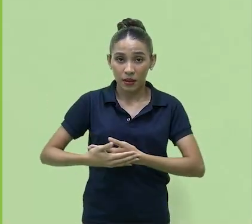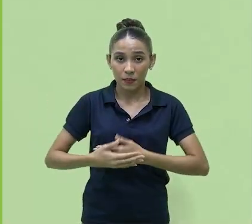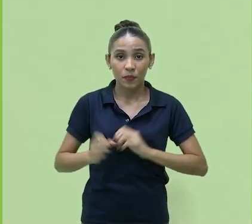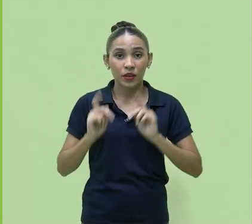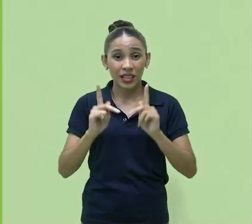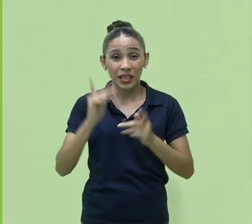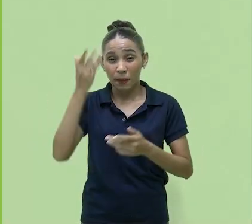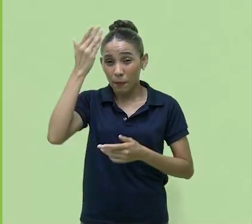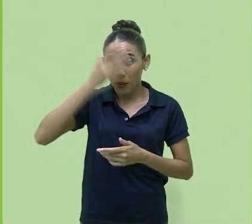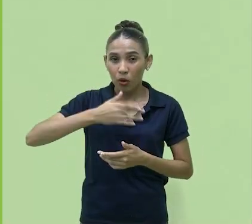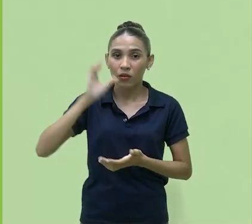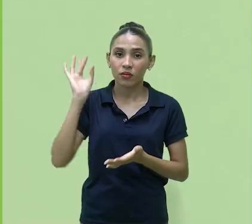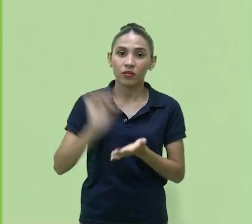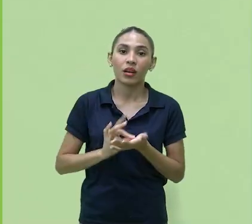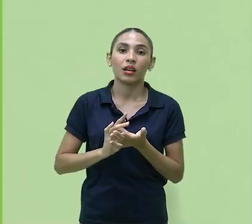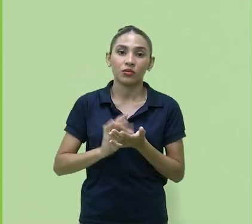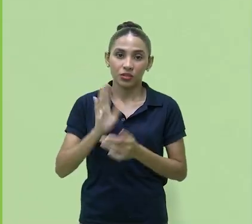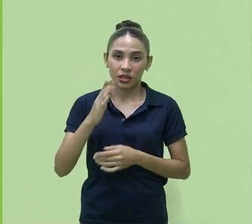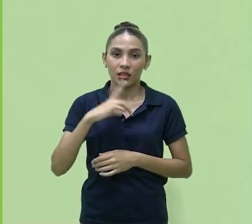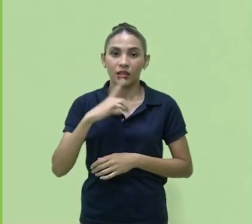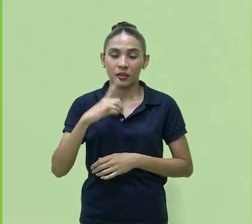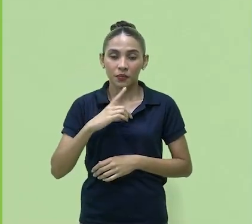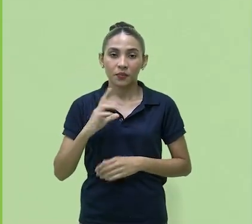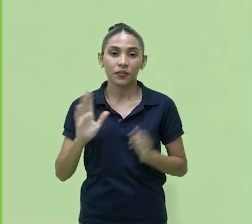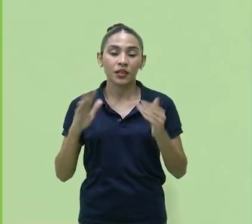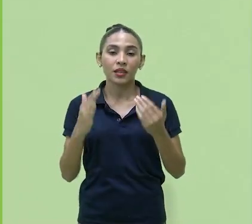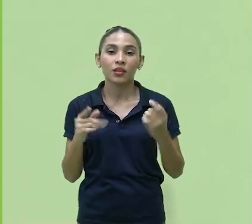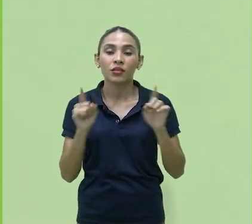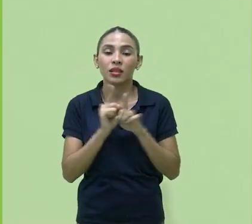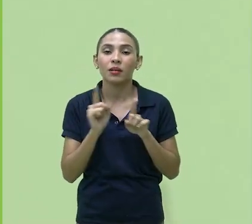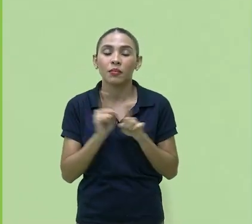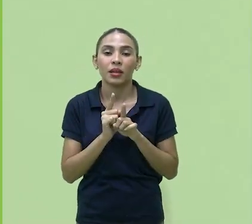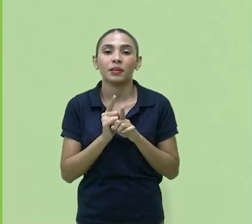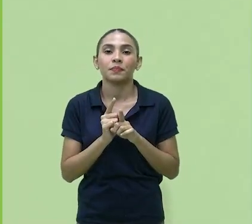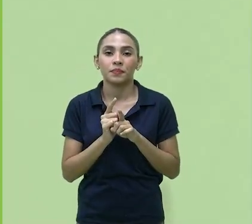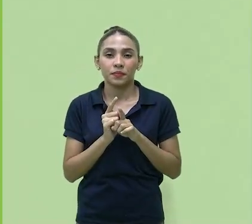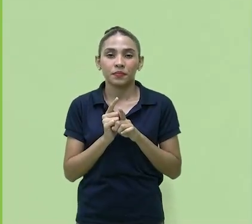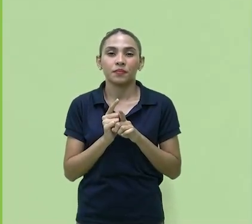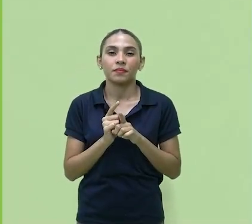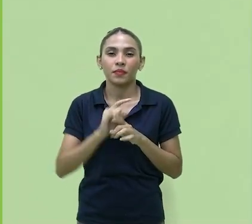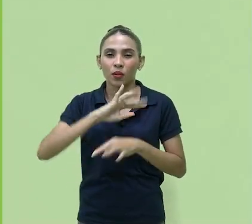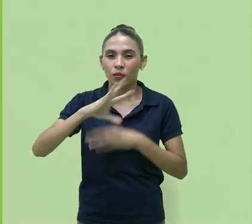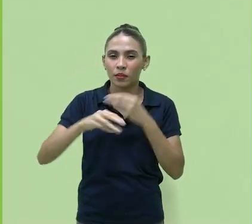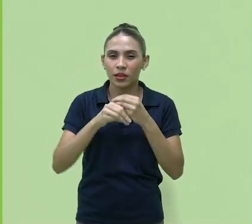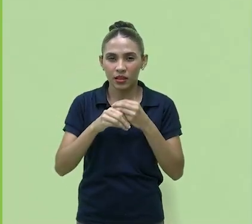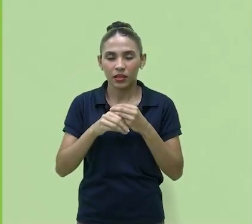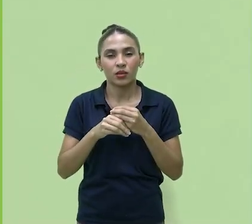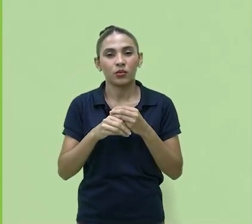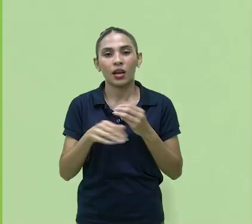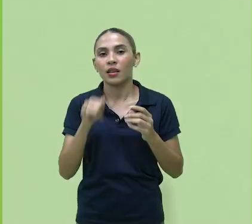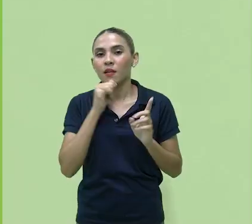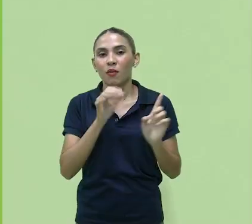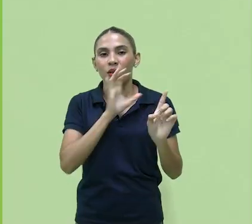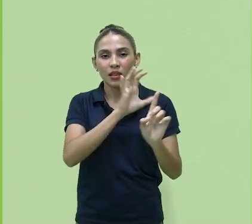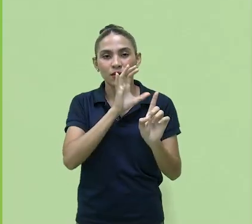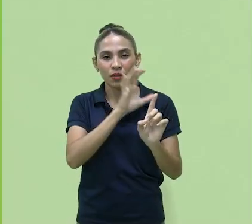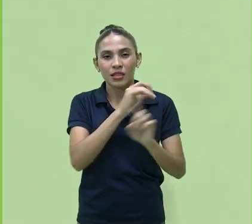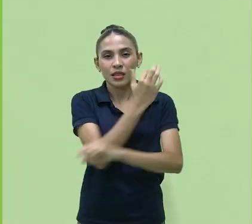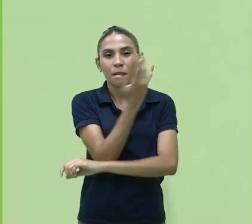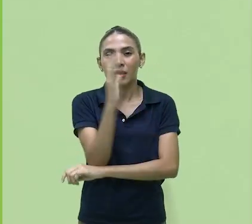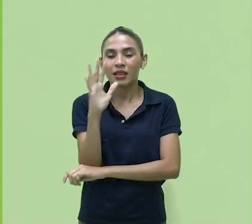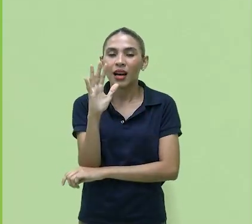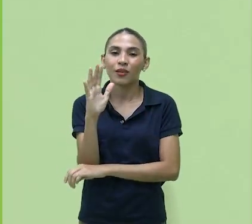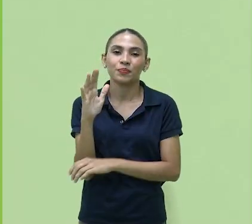está comprovado cientificamente. Então, nós temos, eu acabei de falar dessa questão do fator ambiental, né, esse mau